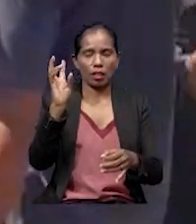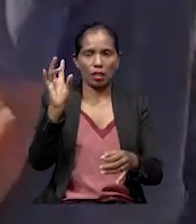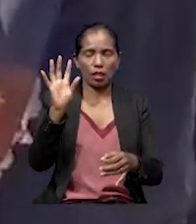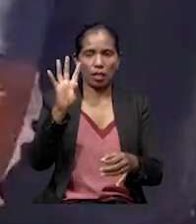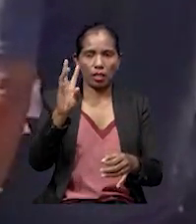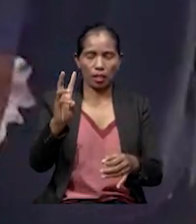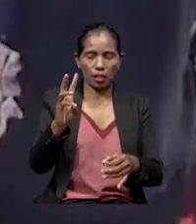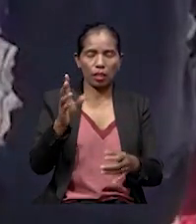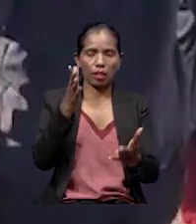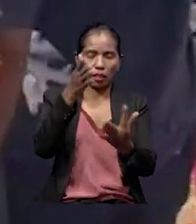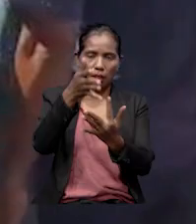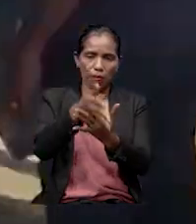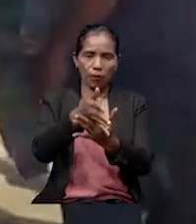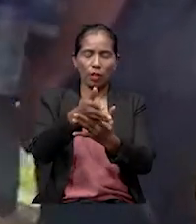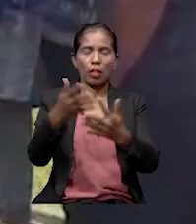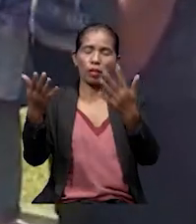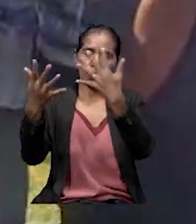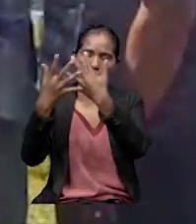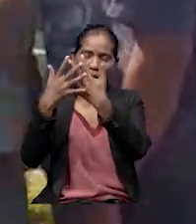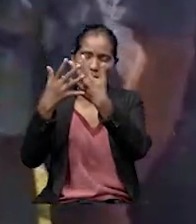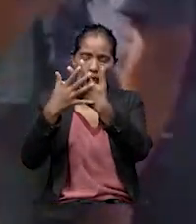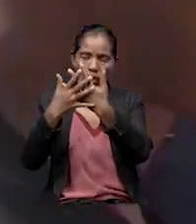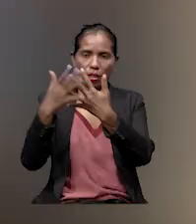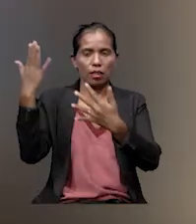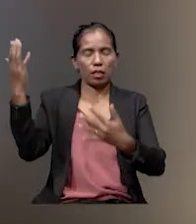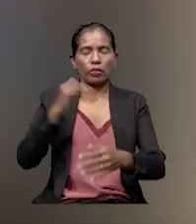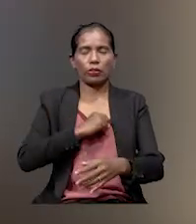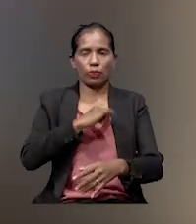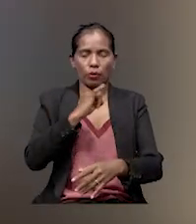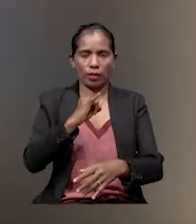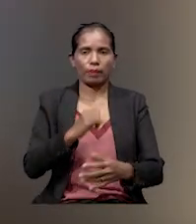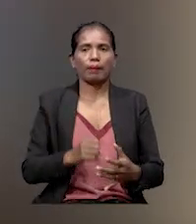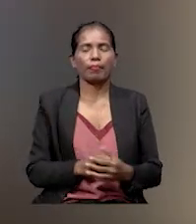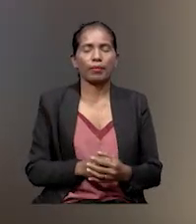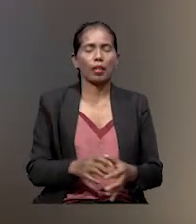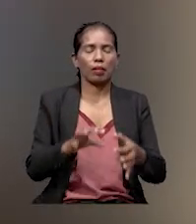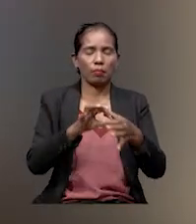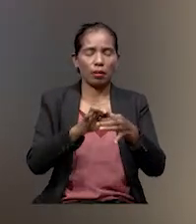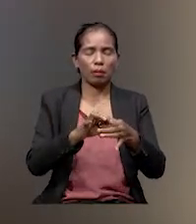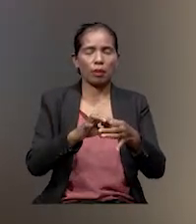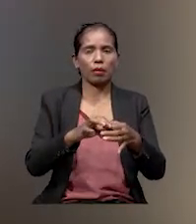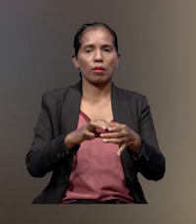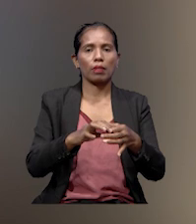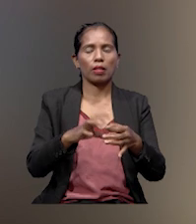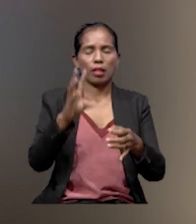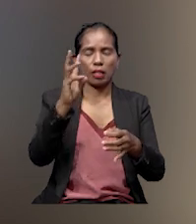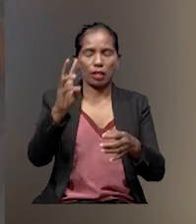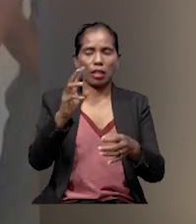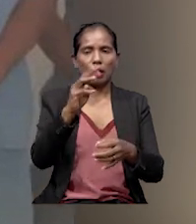preventiva e a prisão Cova Lima. A Orsek. Membro do PM9NEN, o inicial